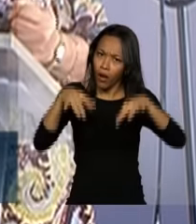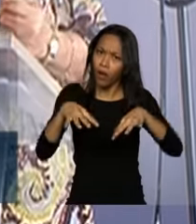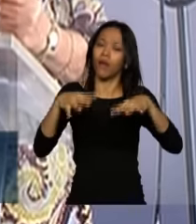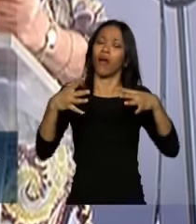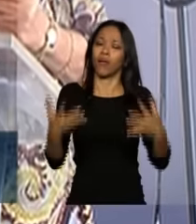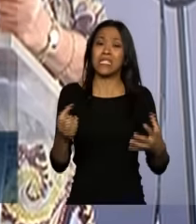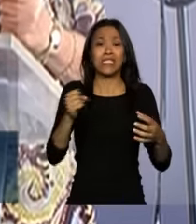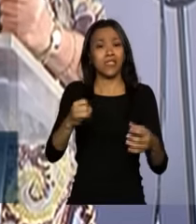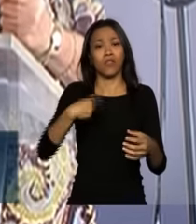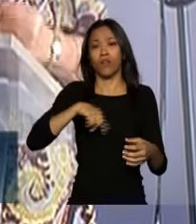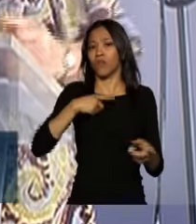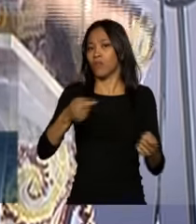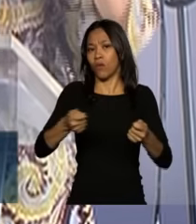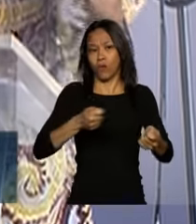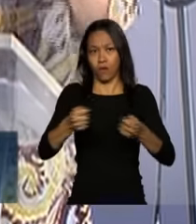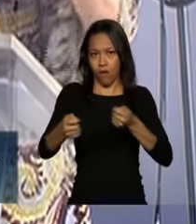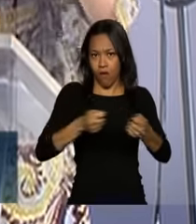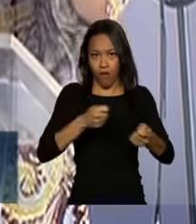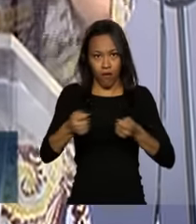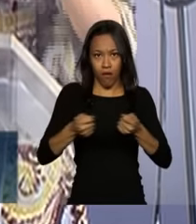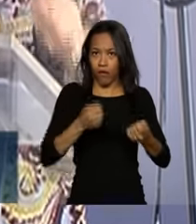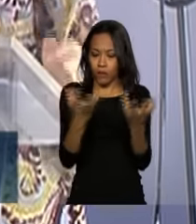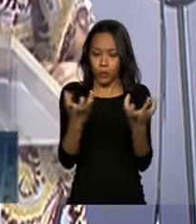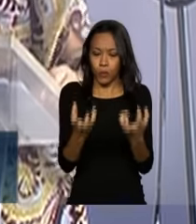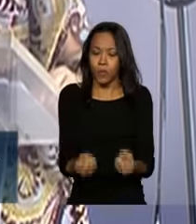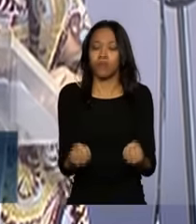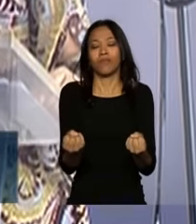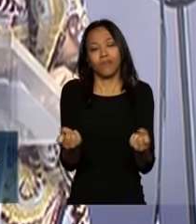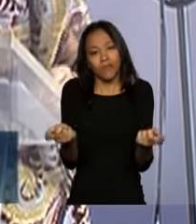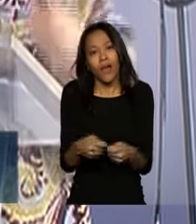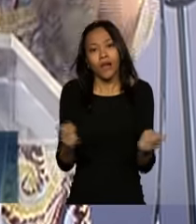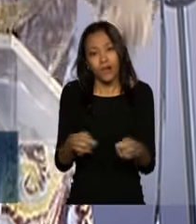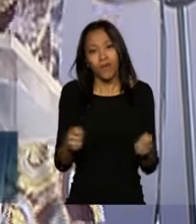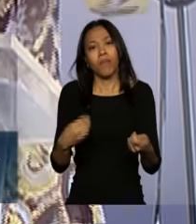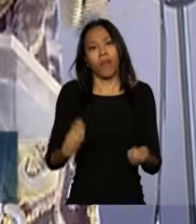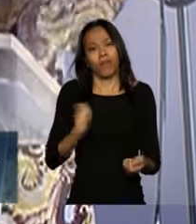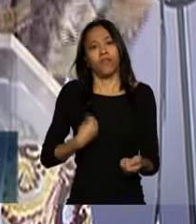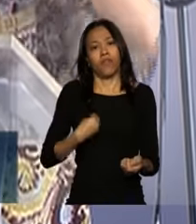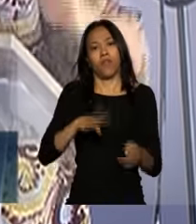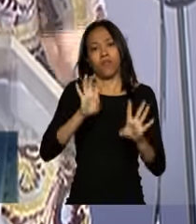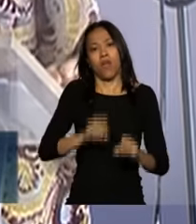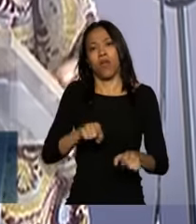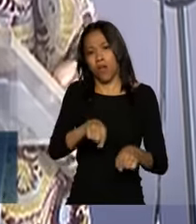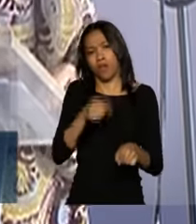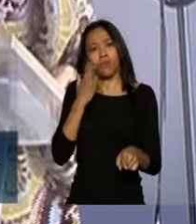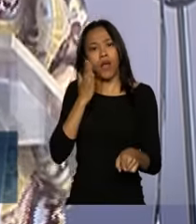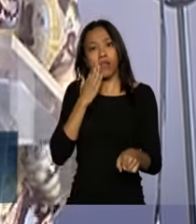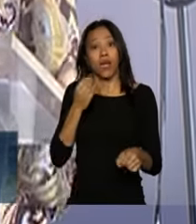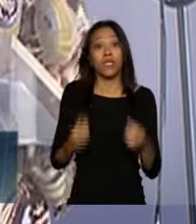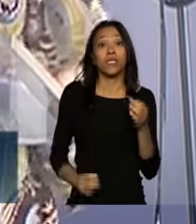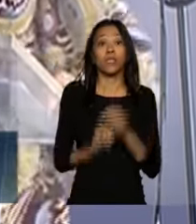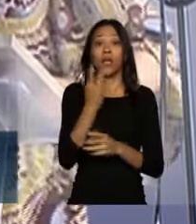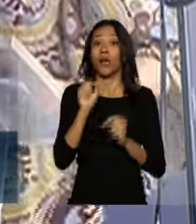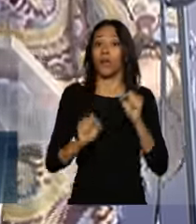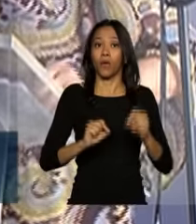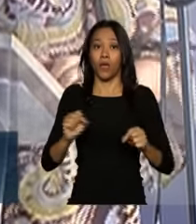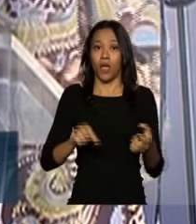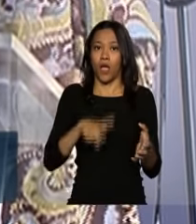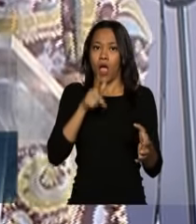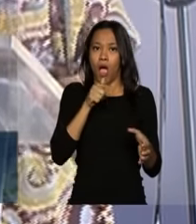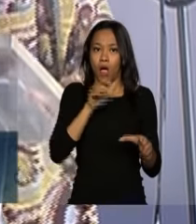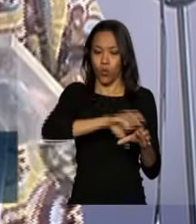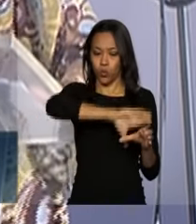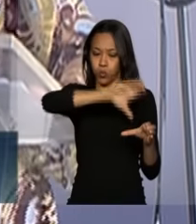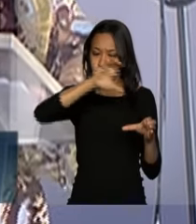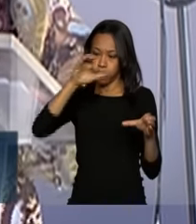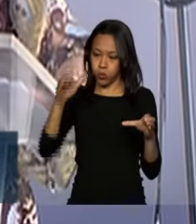controla a seca, a gente pode conviver com ela. A gente pode fazer cisterna. Por isso que eu cumprimentei